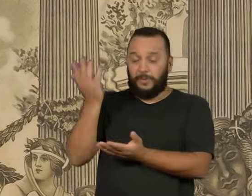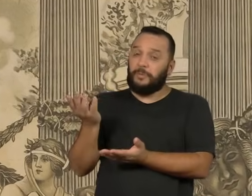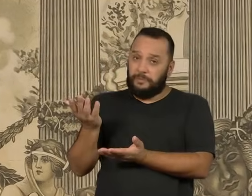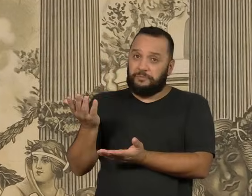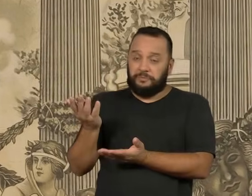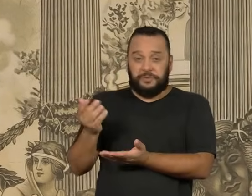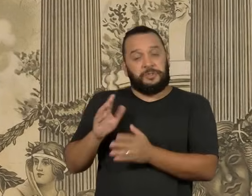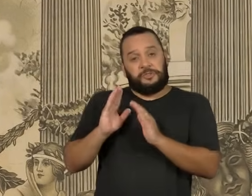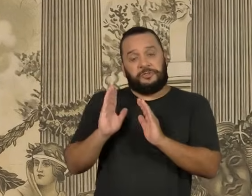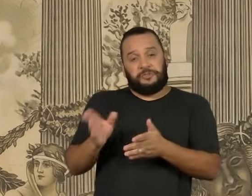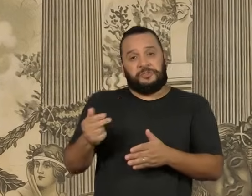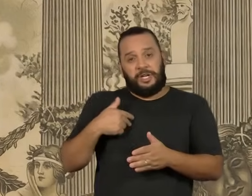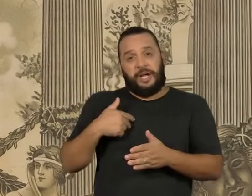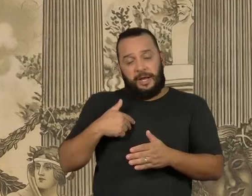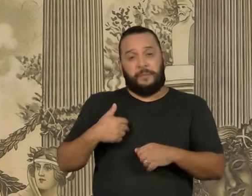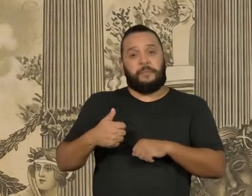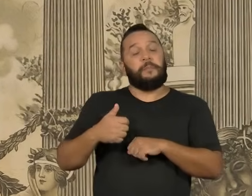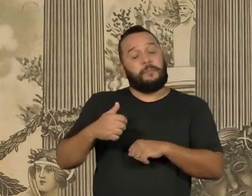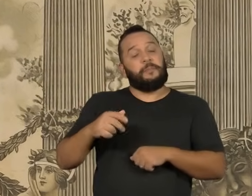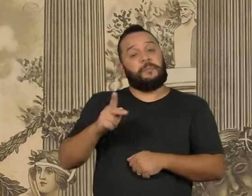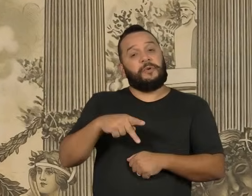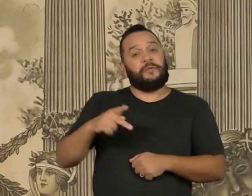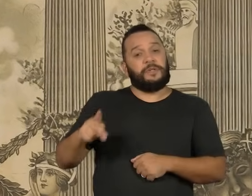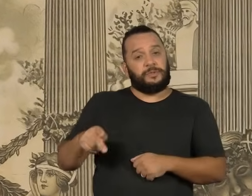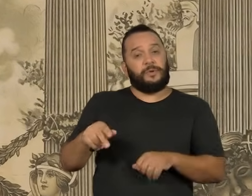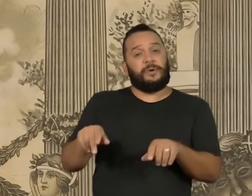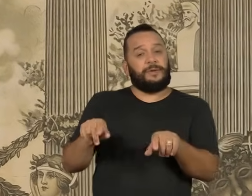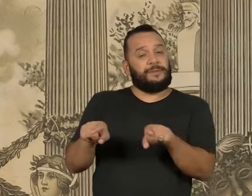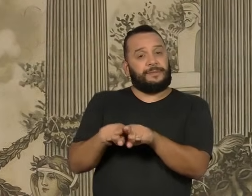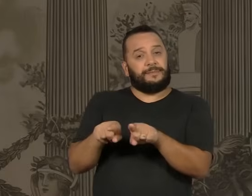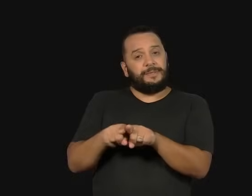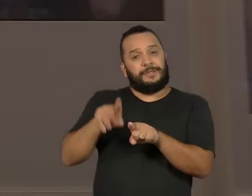acabou assumindo a cadeira de professor de História da Música.